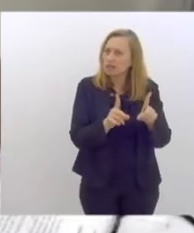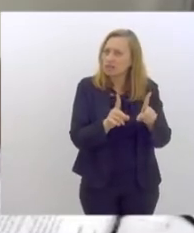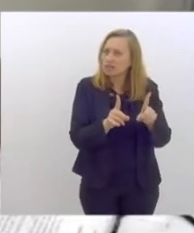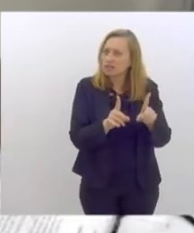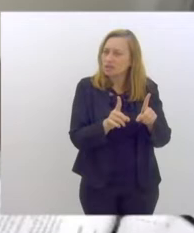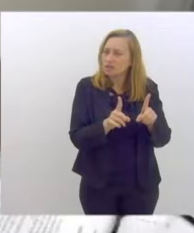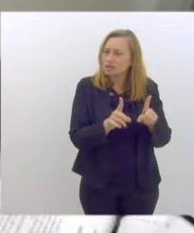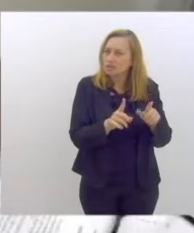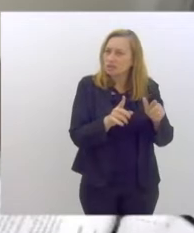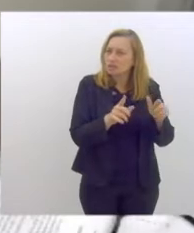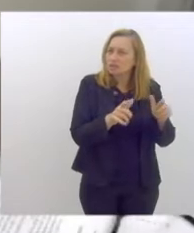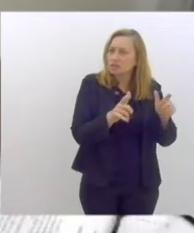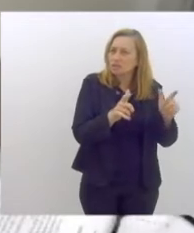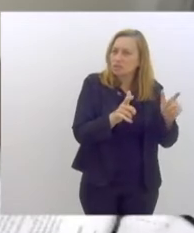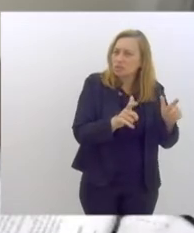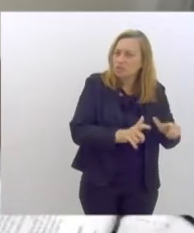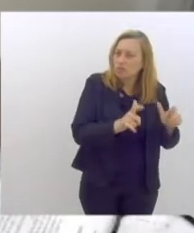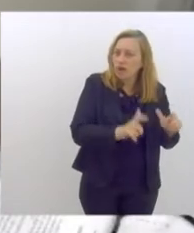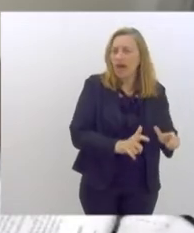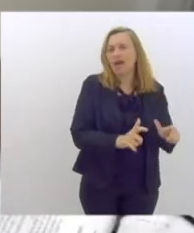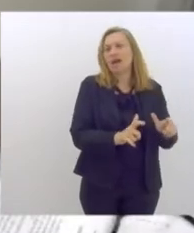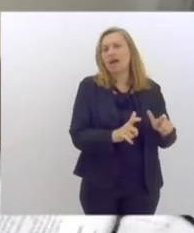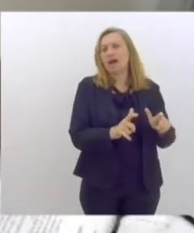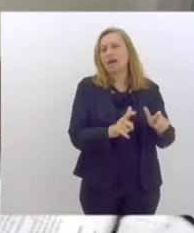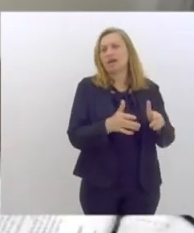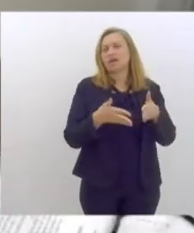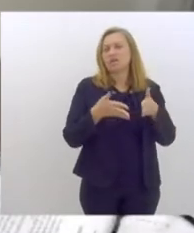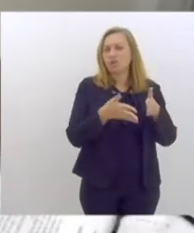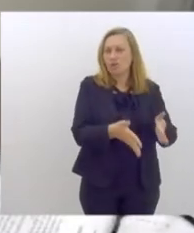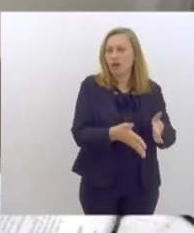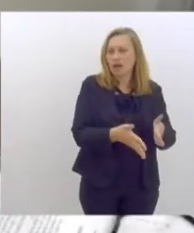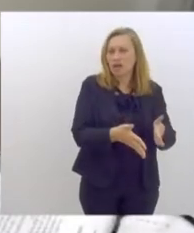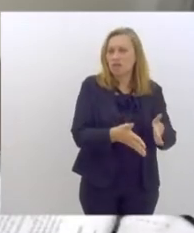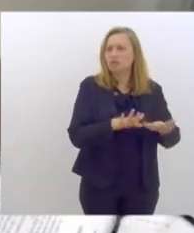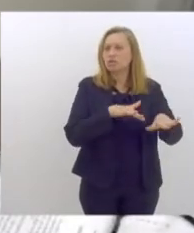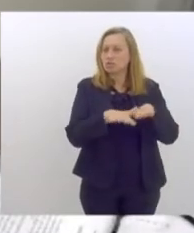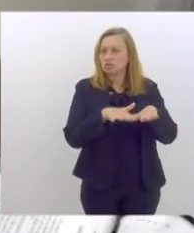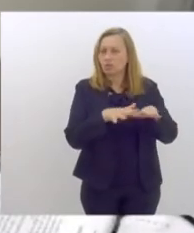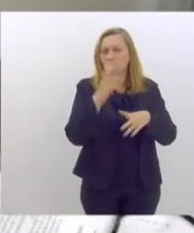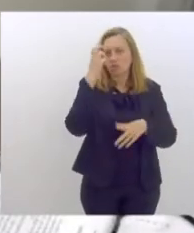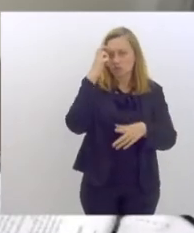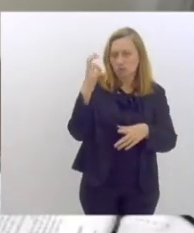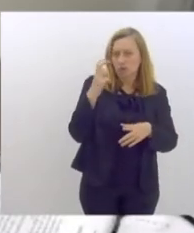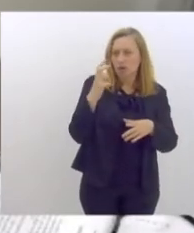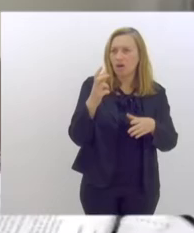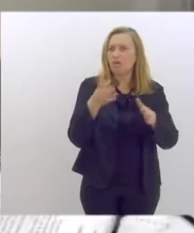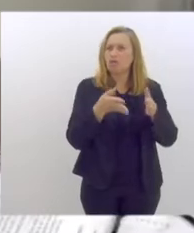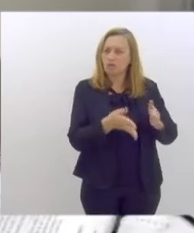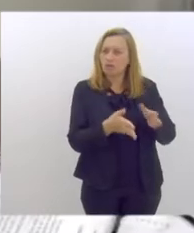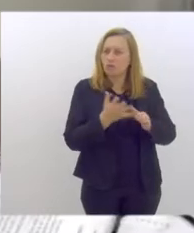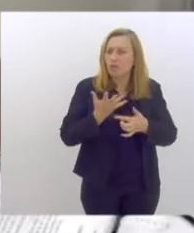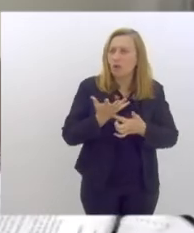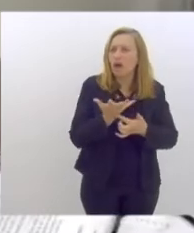um determinado o óleo vai determinar construção desse movimento cultural específico